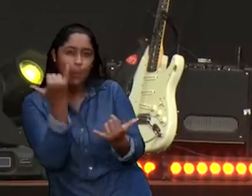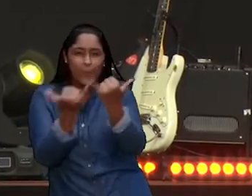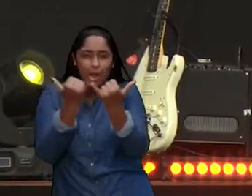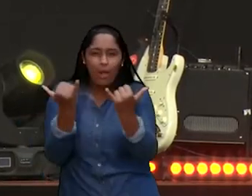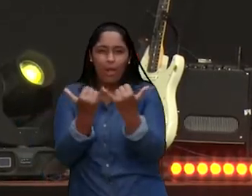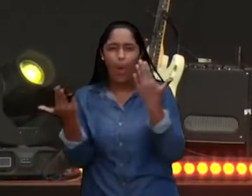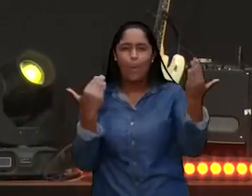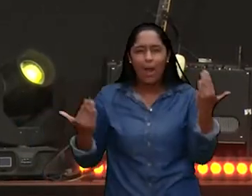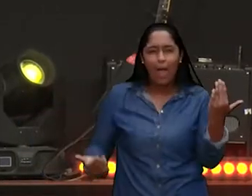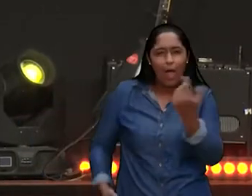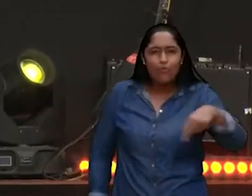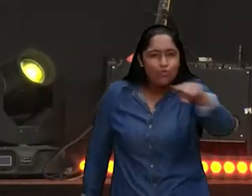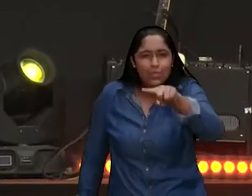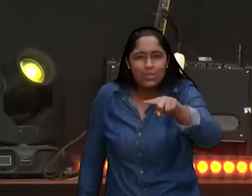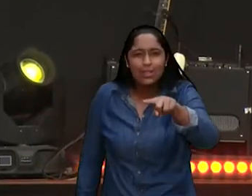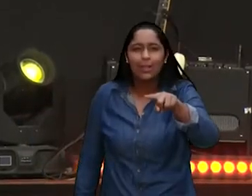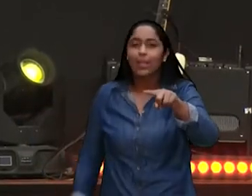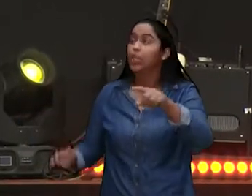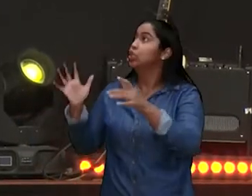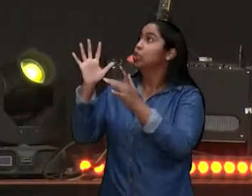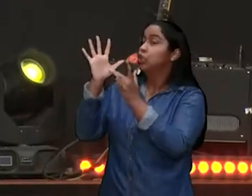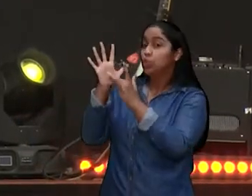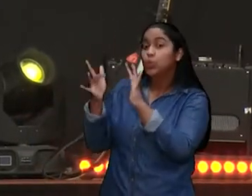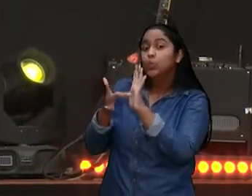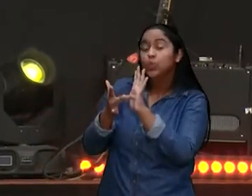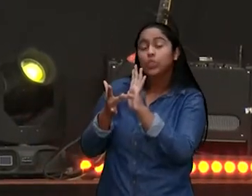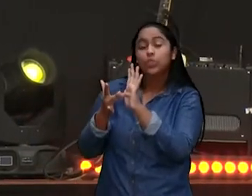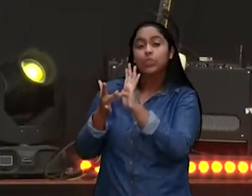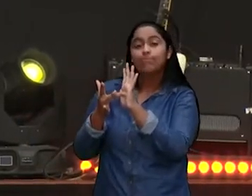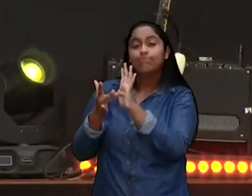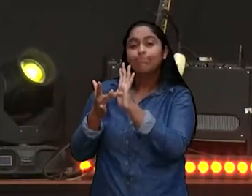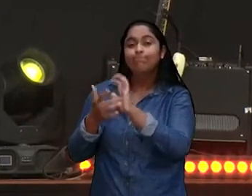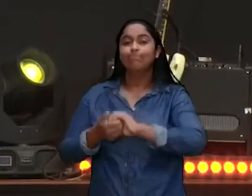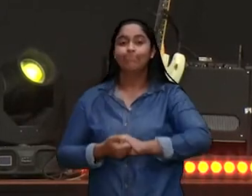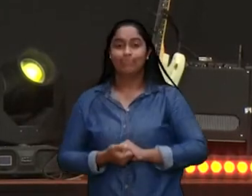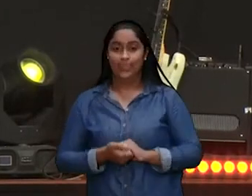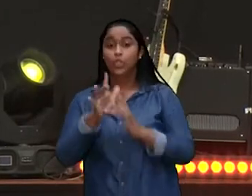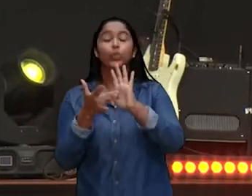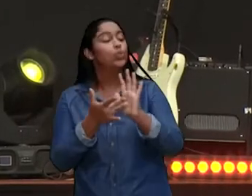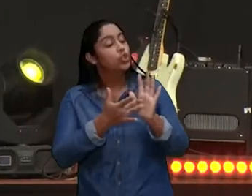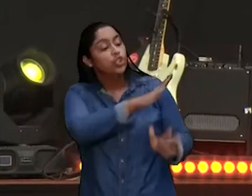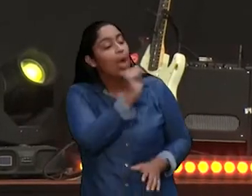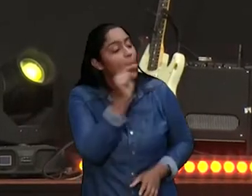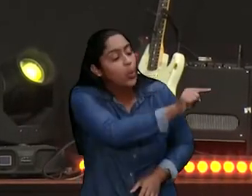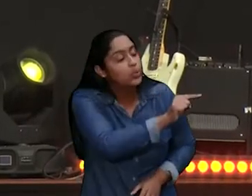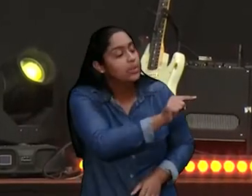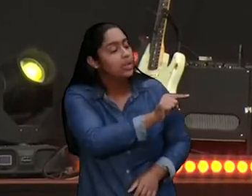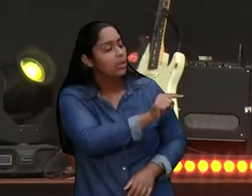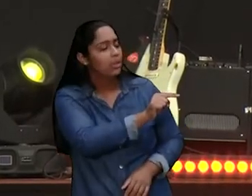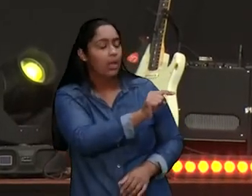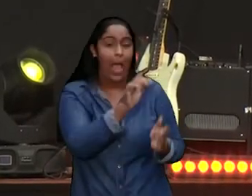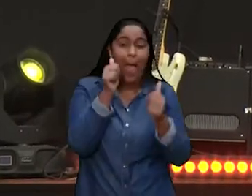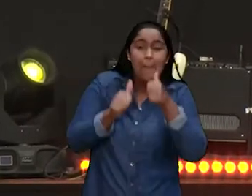e eu é você é você que tá chorando vem cá